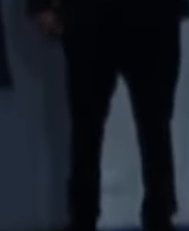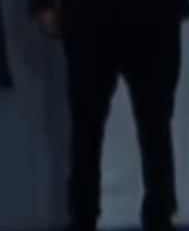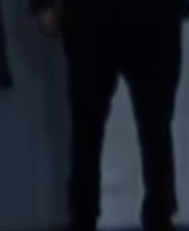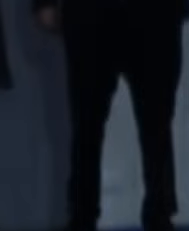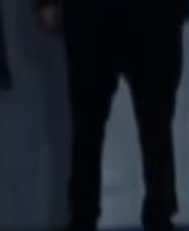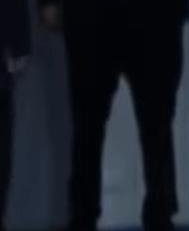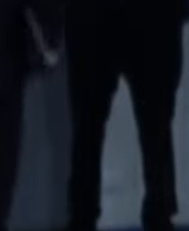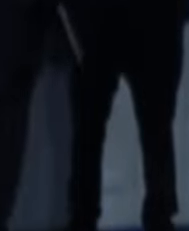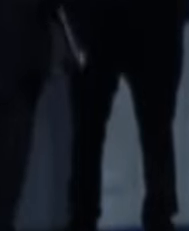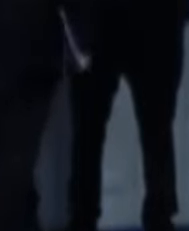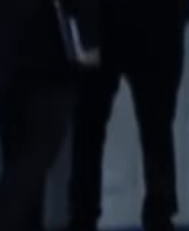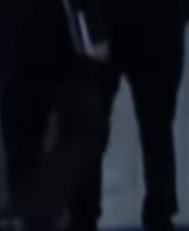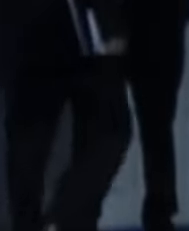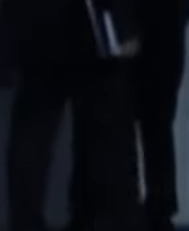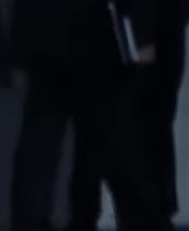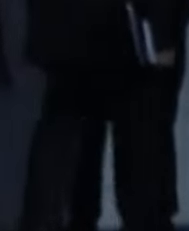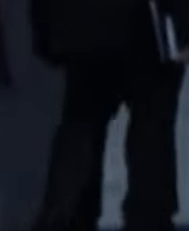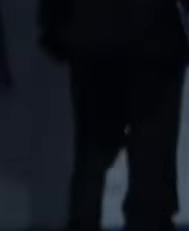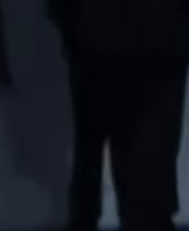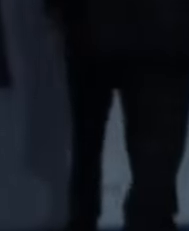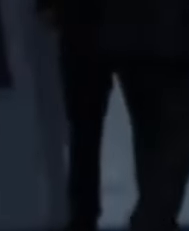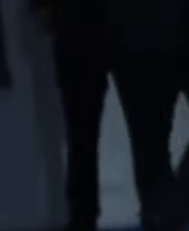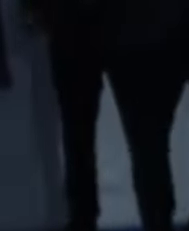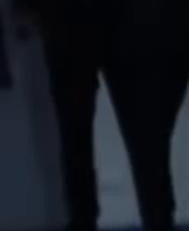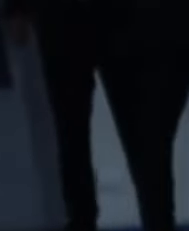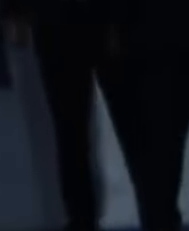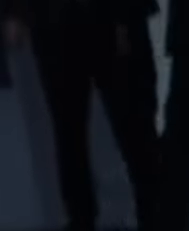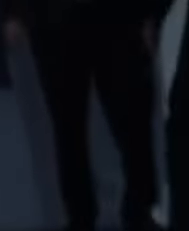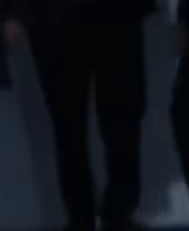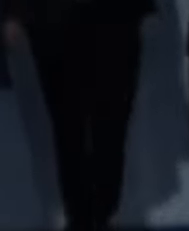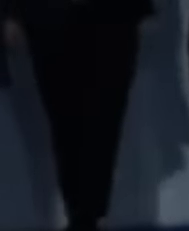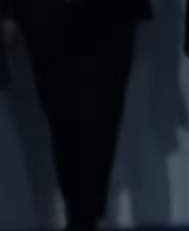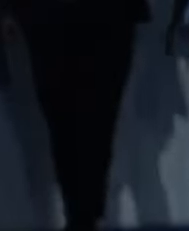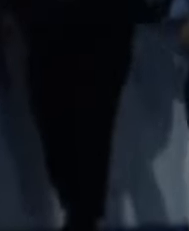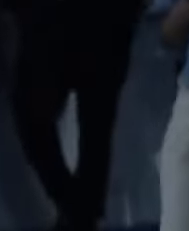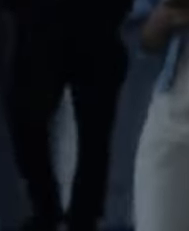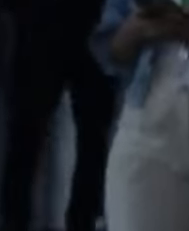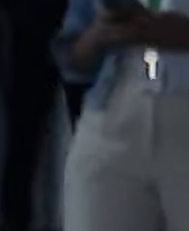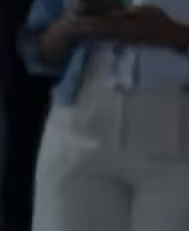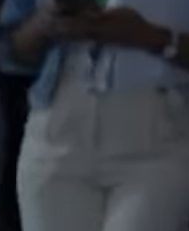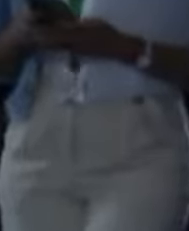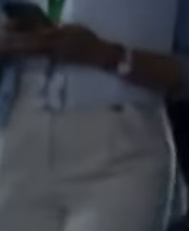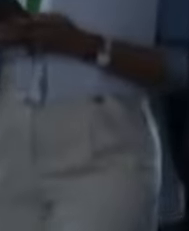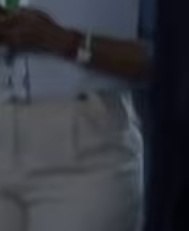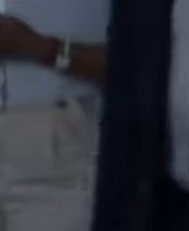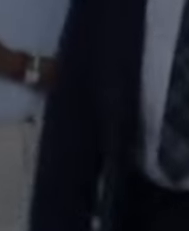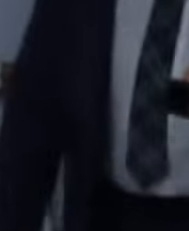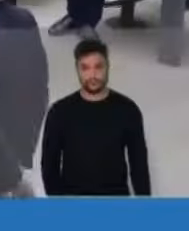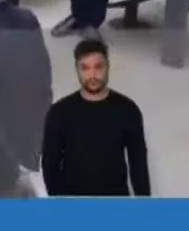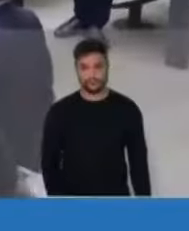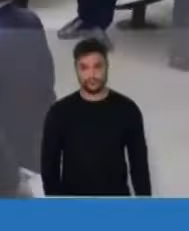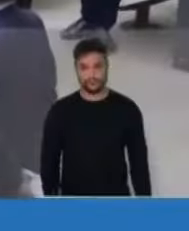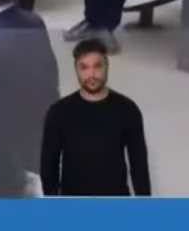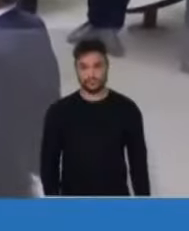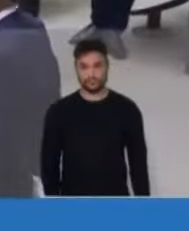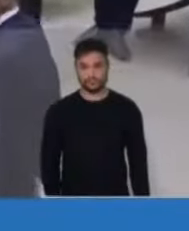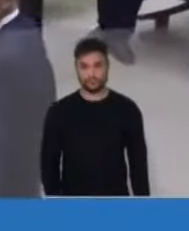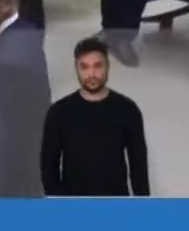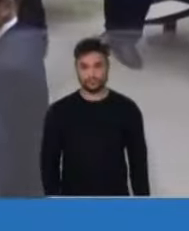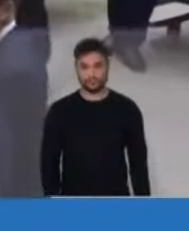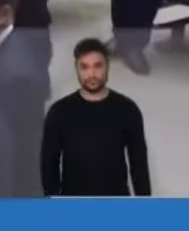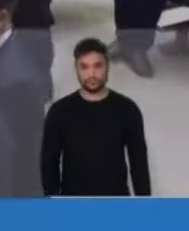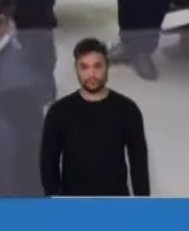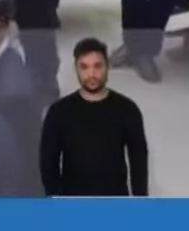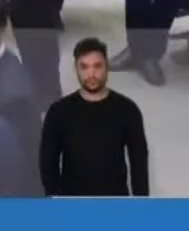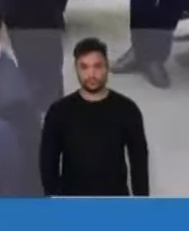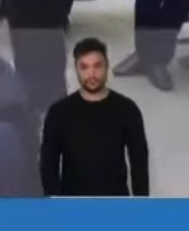projeto que foi aprovado ontem na Câmara dos Deputados prevendo a suspensão por até três anos da dívida do Rio Grande do Sul com